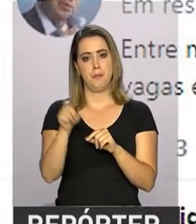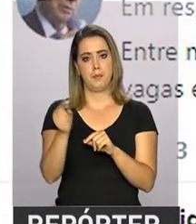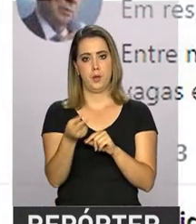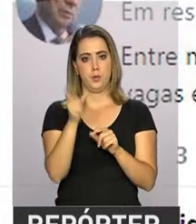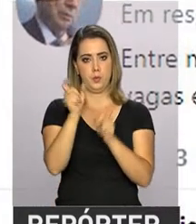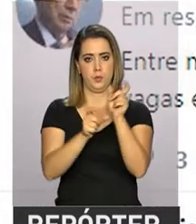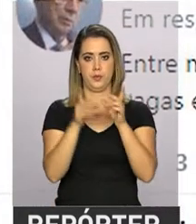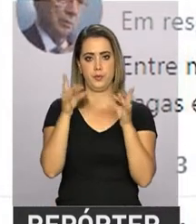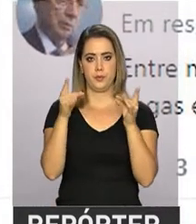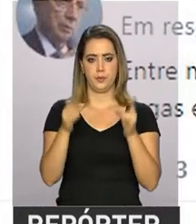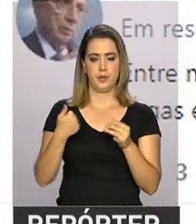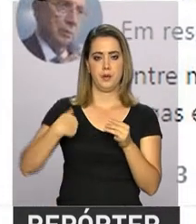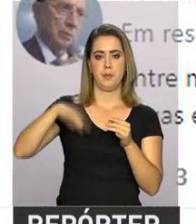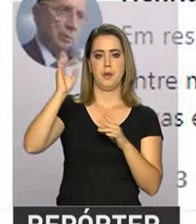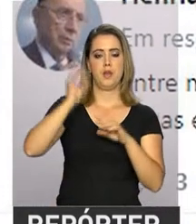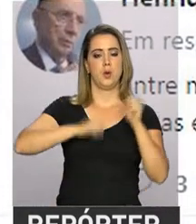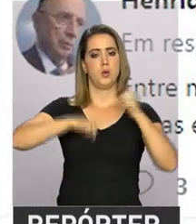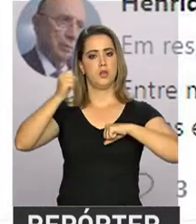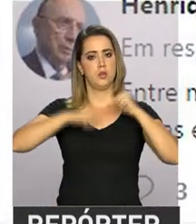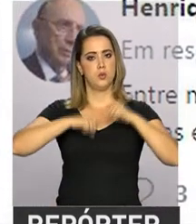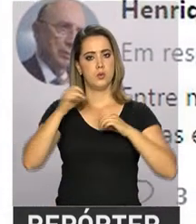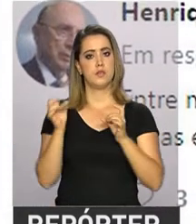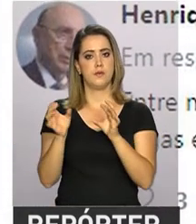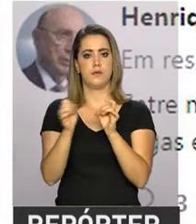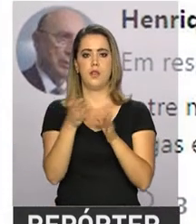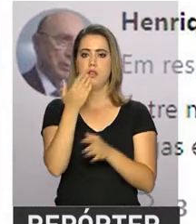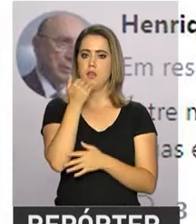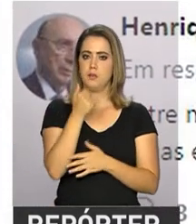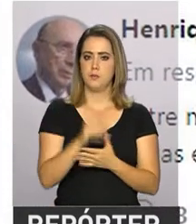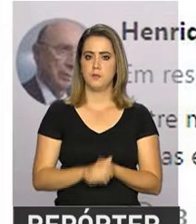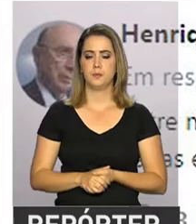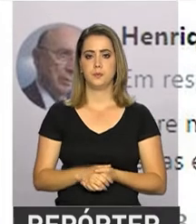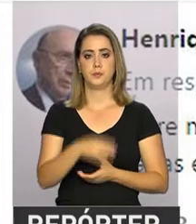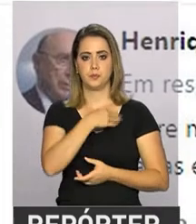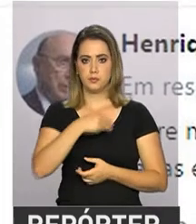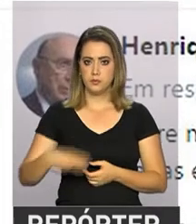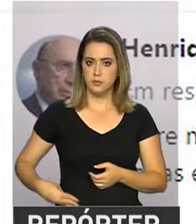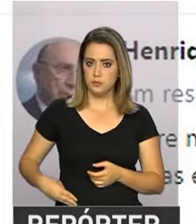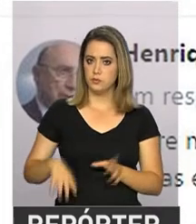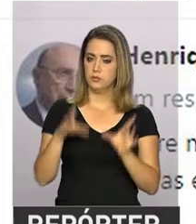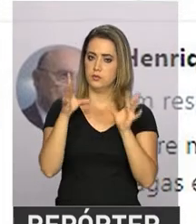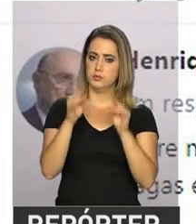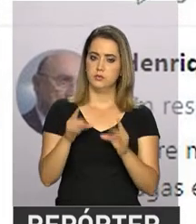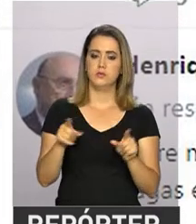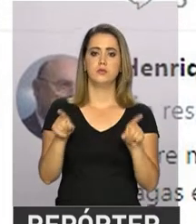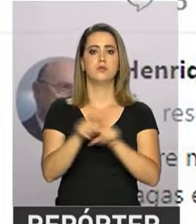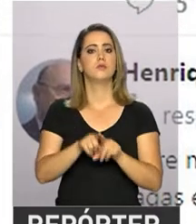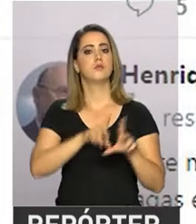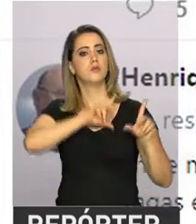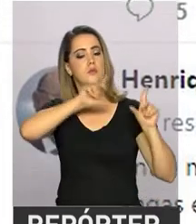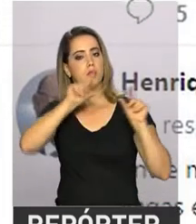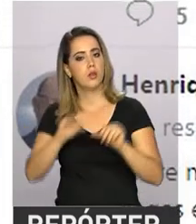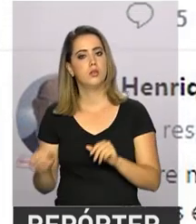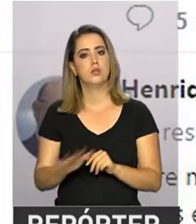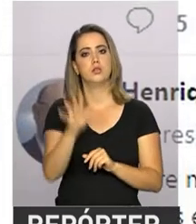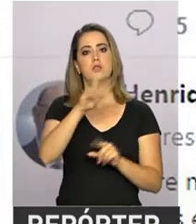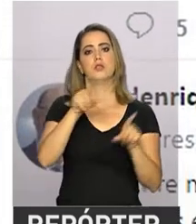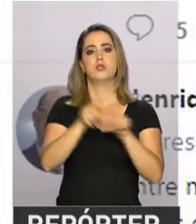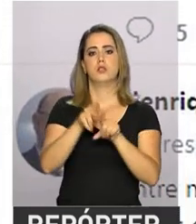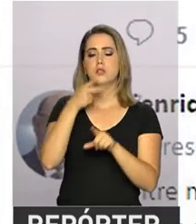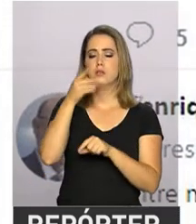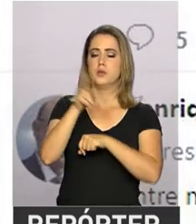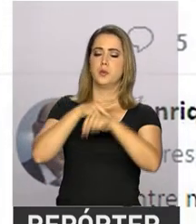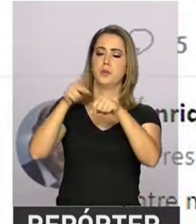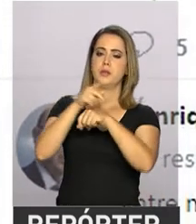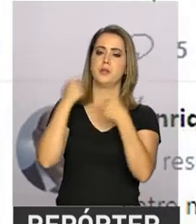destaque para a recuperação da indústria comércio e alimentação o ministro destacou ainda a queda da inflação e disse